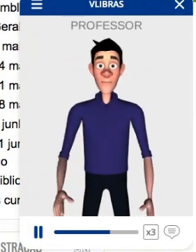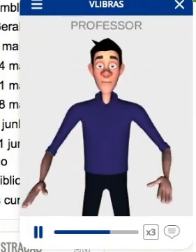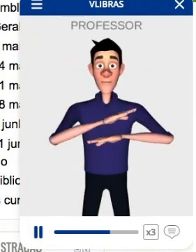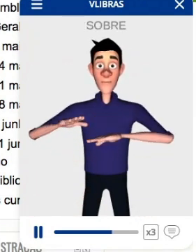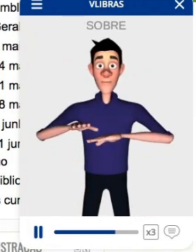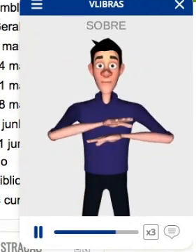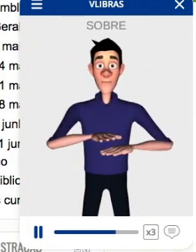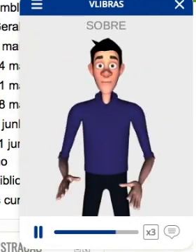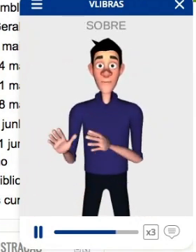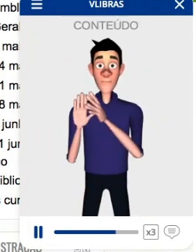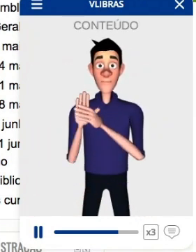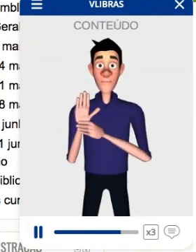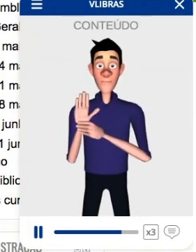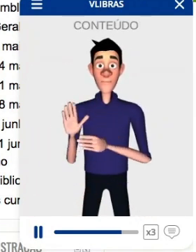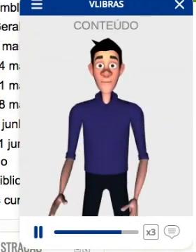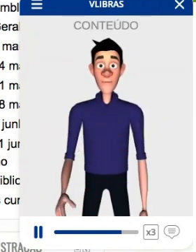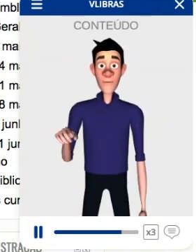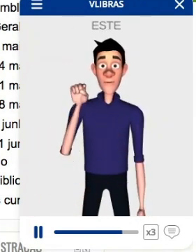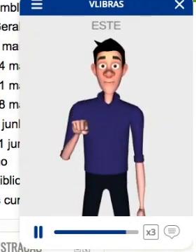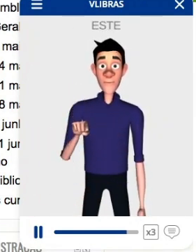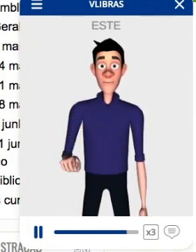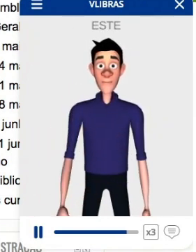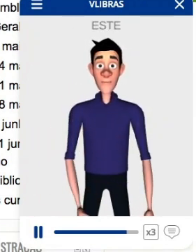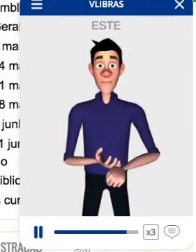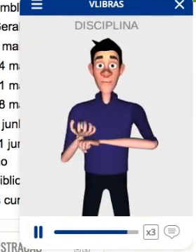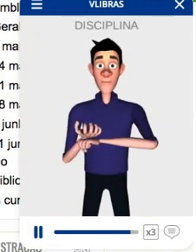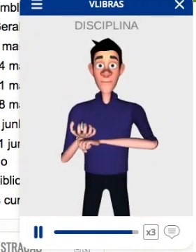sinal específico.